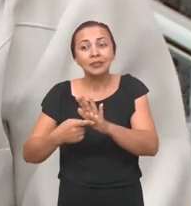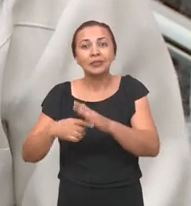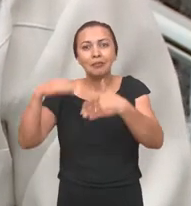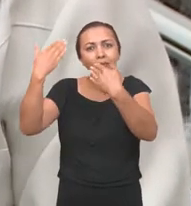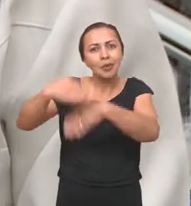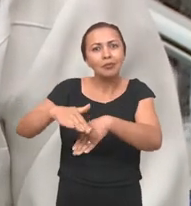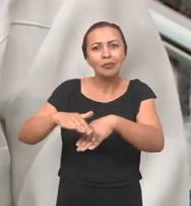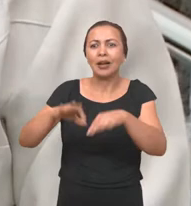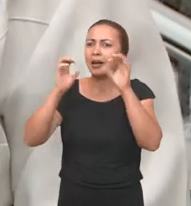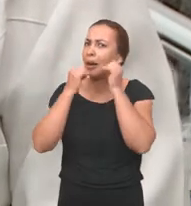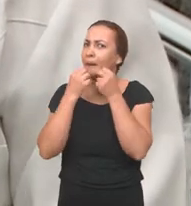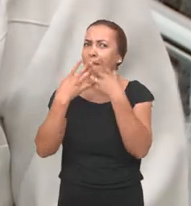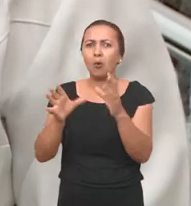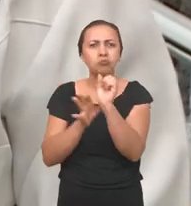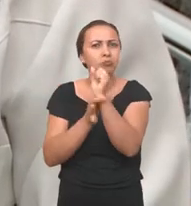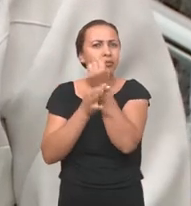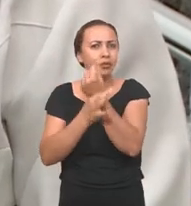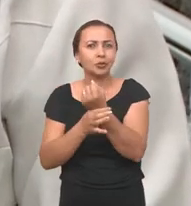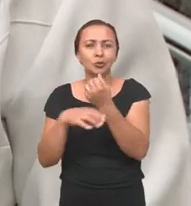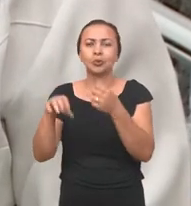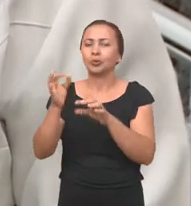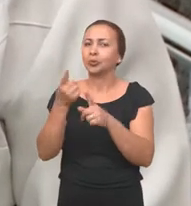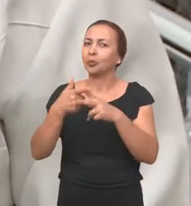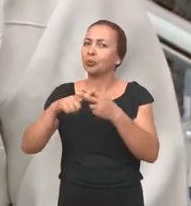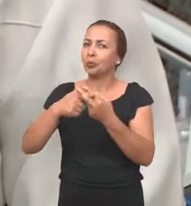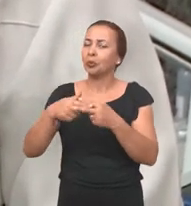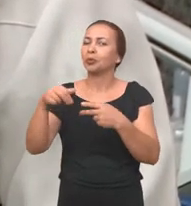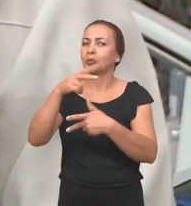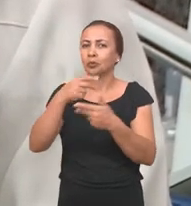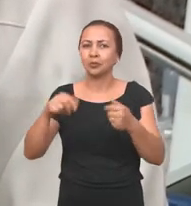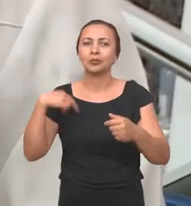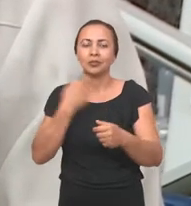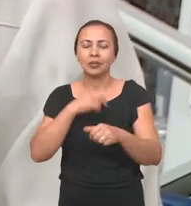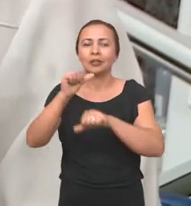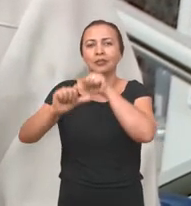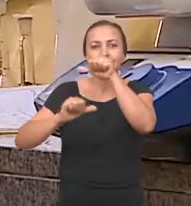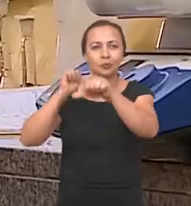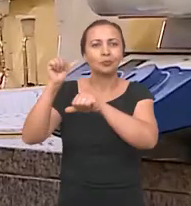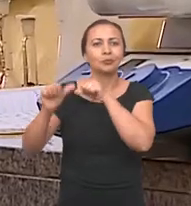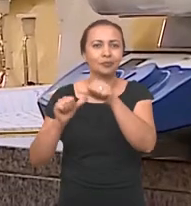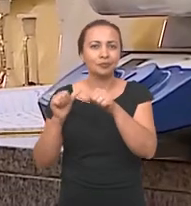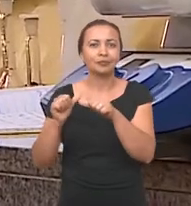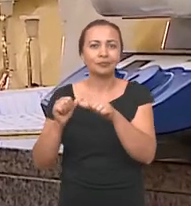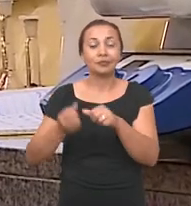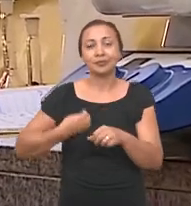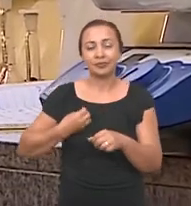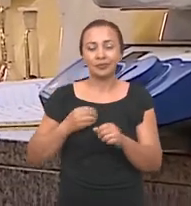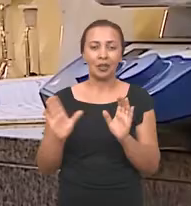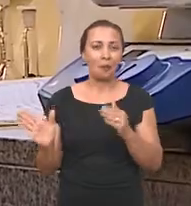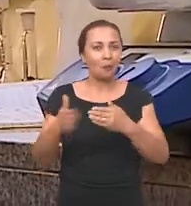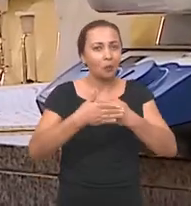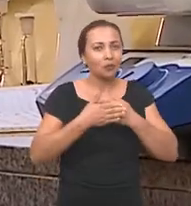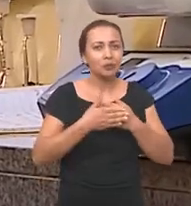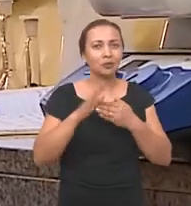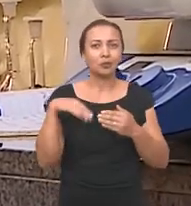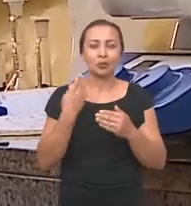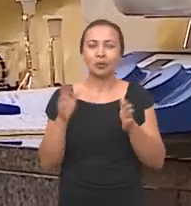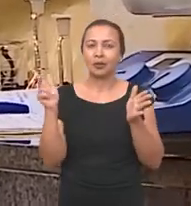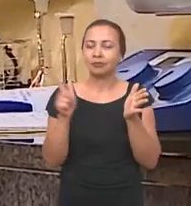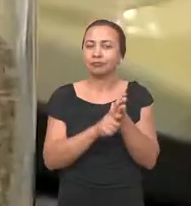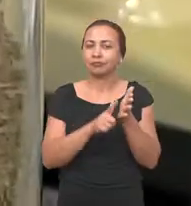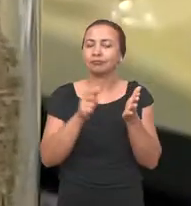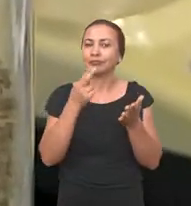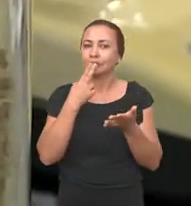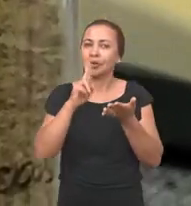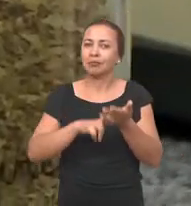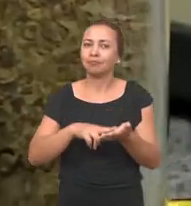a eficácia e a segurança do produto que a gente está desenvolvendo e que está protegido aí pela nossa